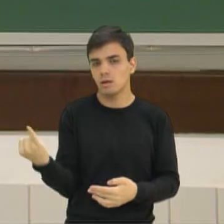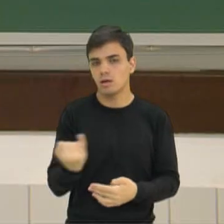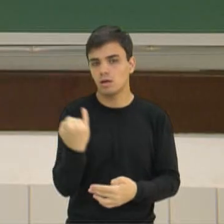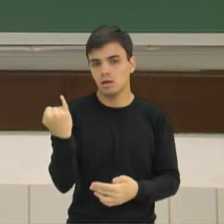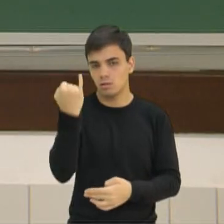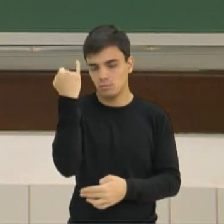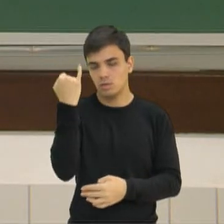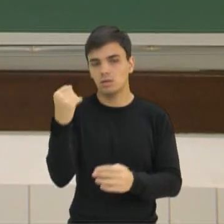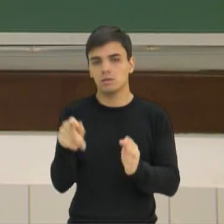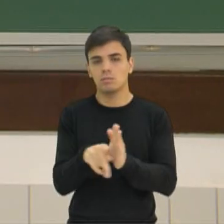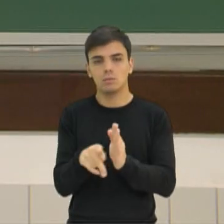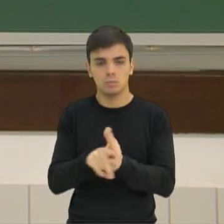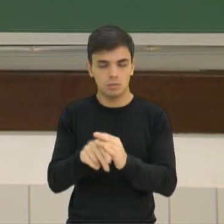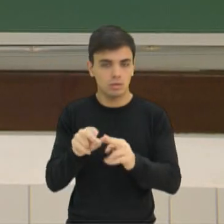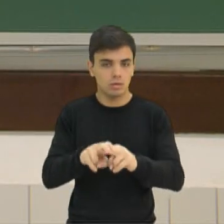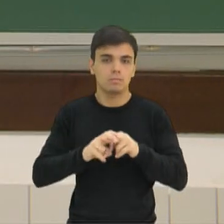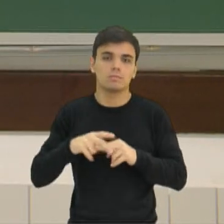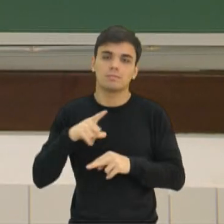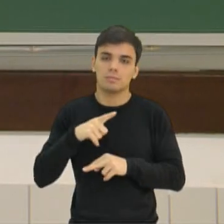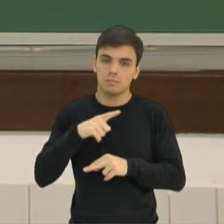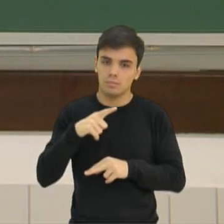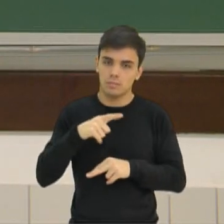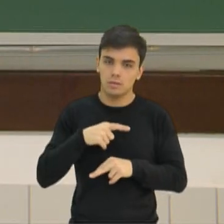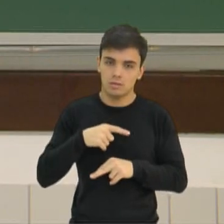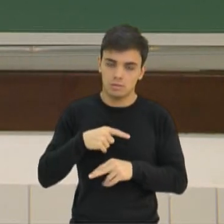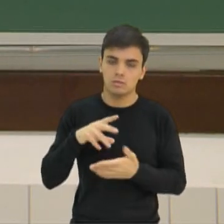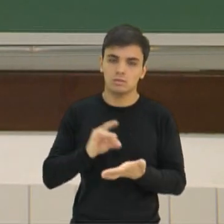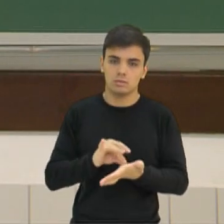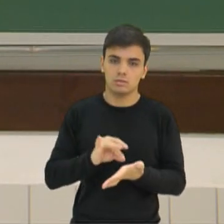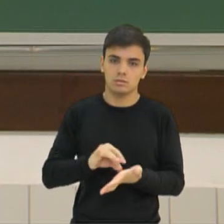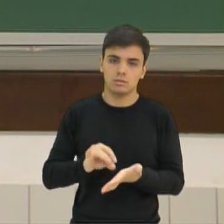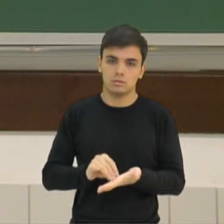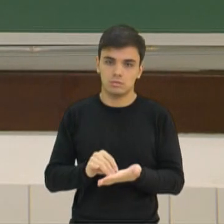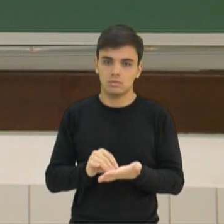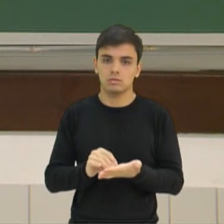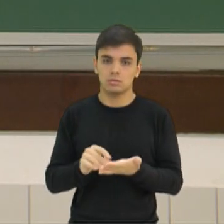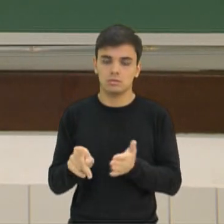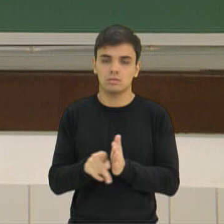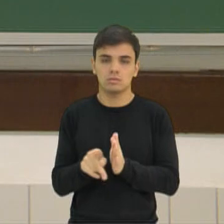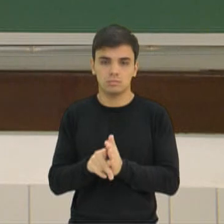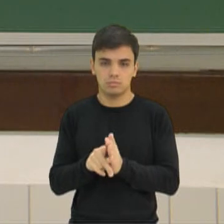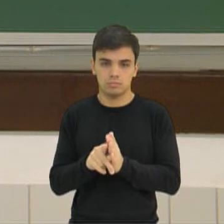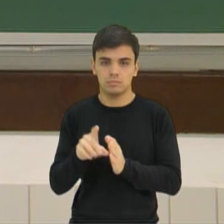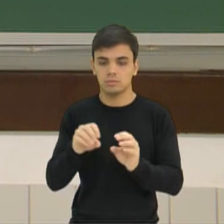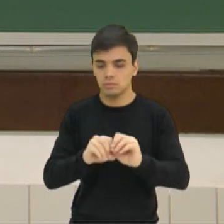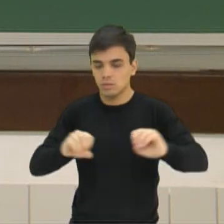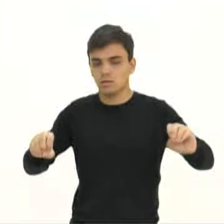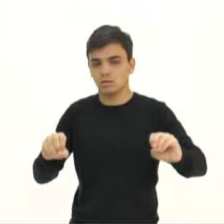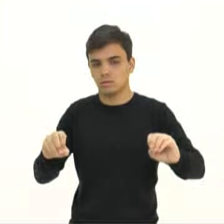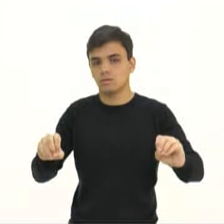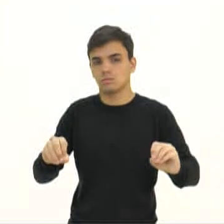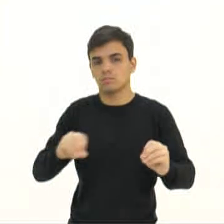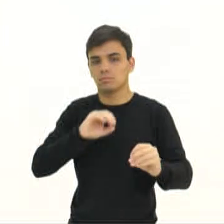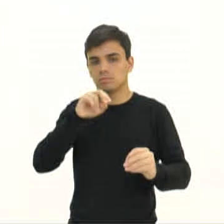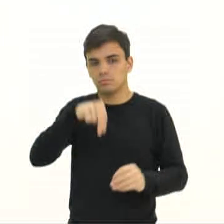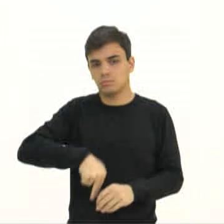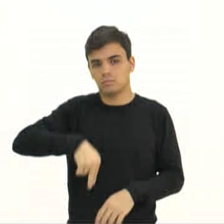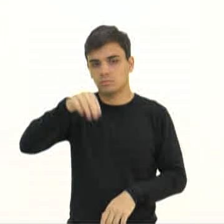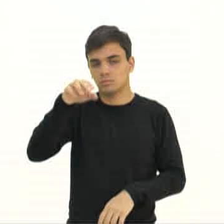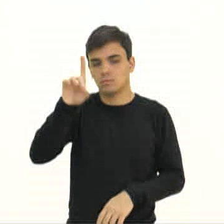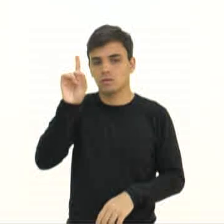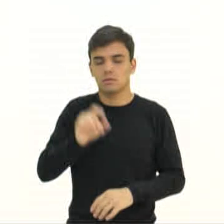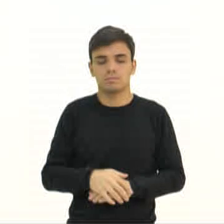de haver de fato uma preocupação ali com a questão da desertificação no Nordeste. Quais são as